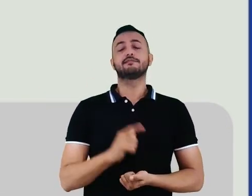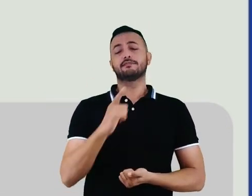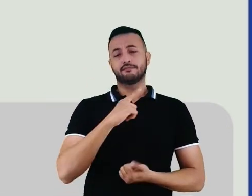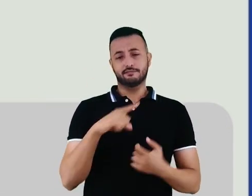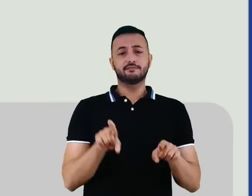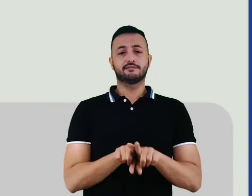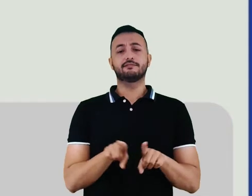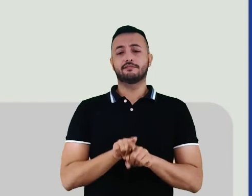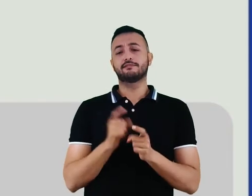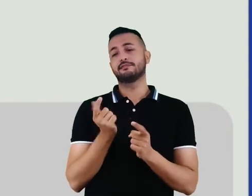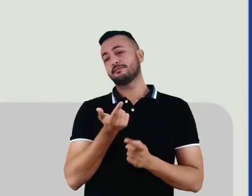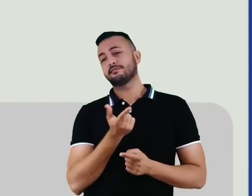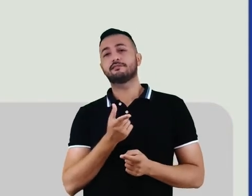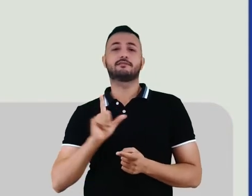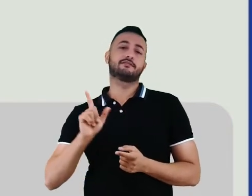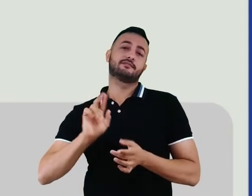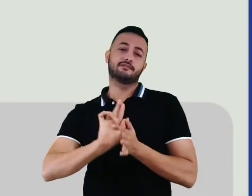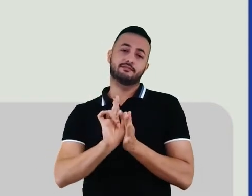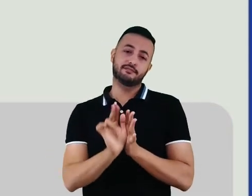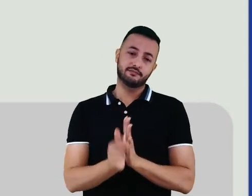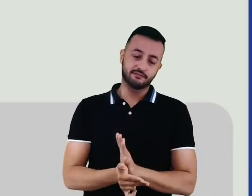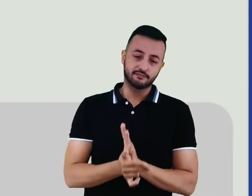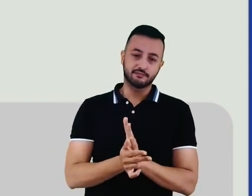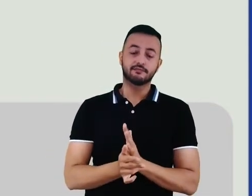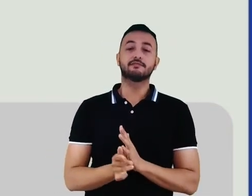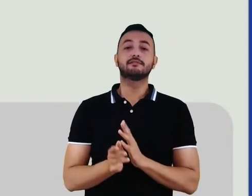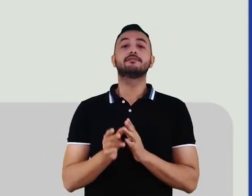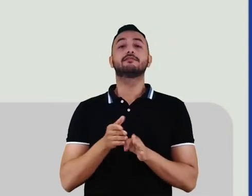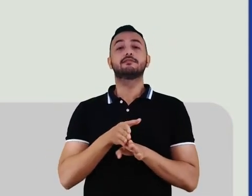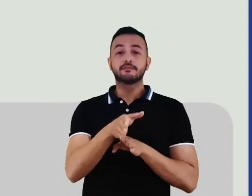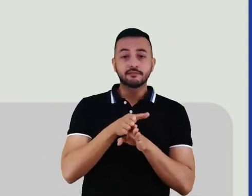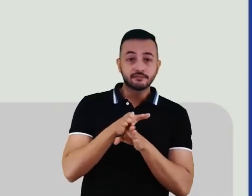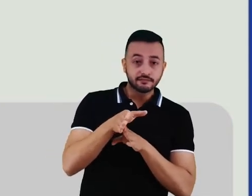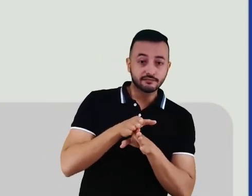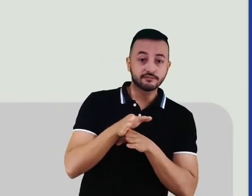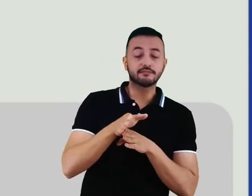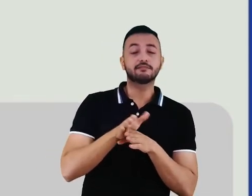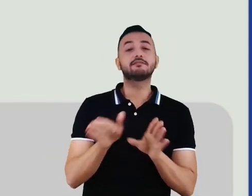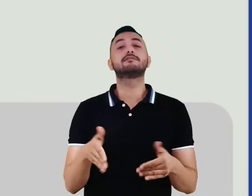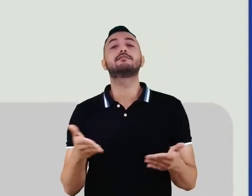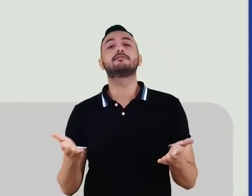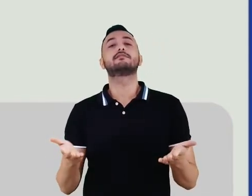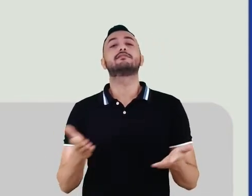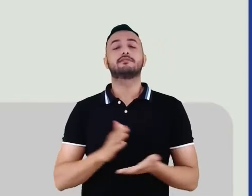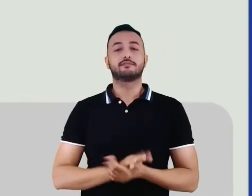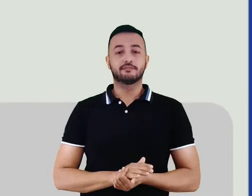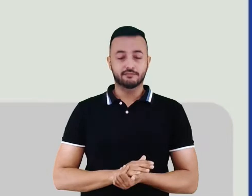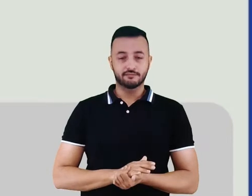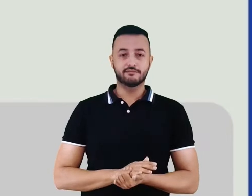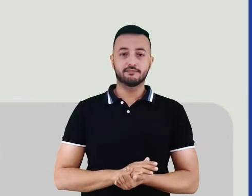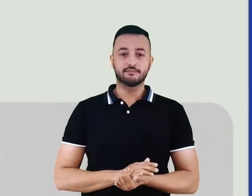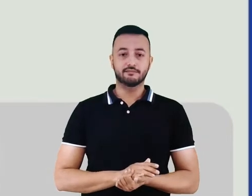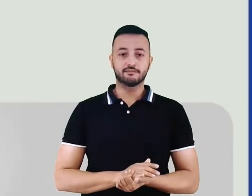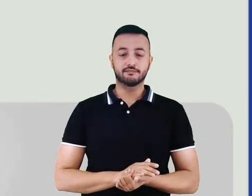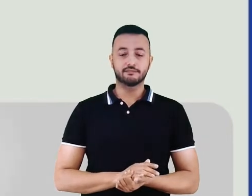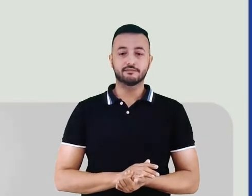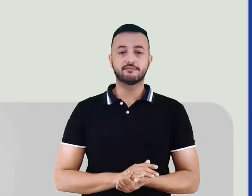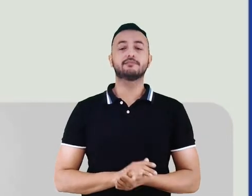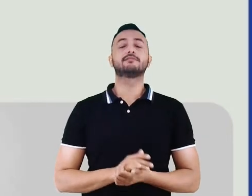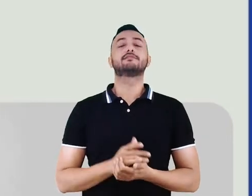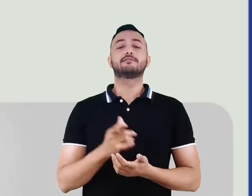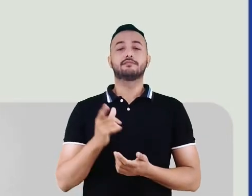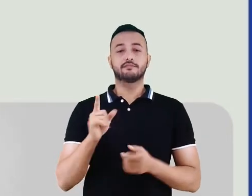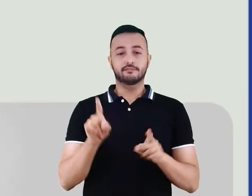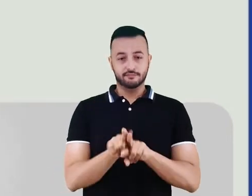Existem também outras formas de orientação. Quais são essas outras formas de orientação?